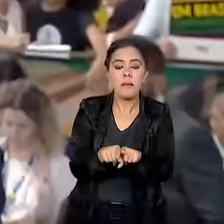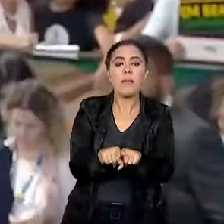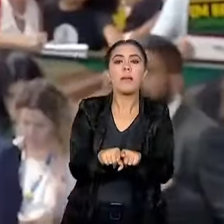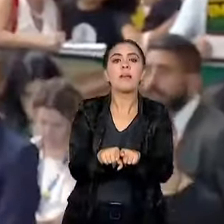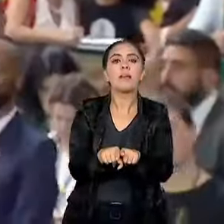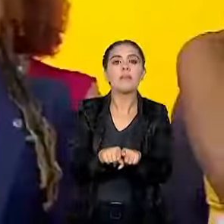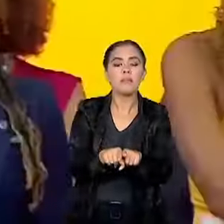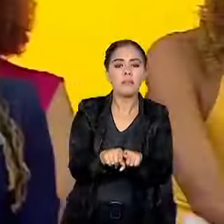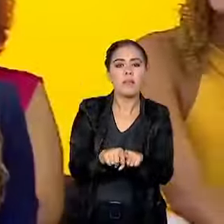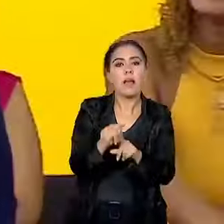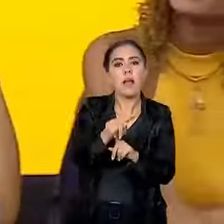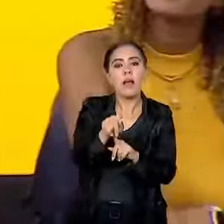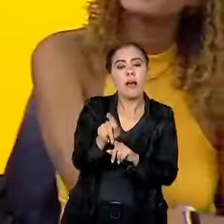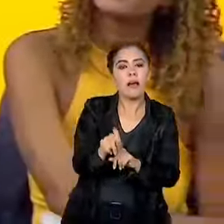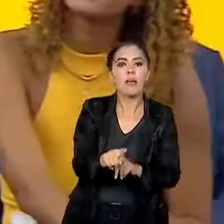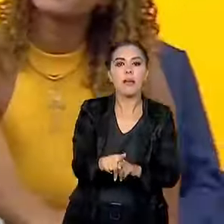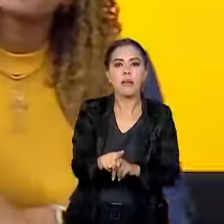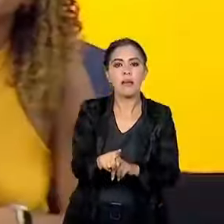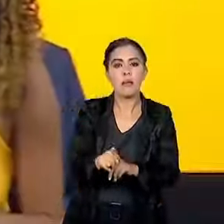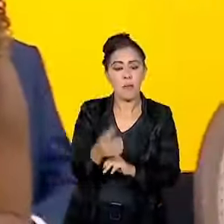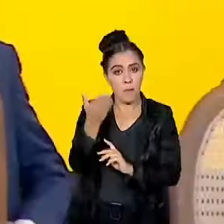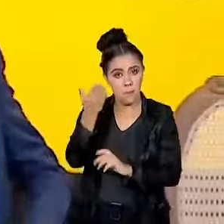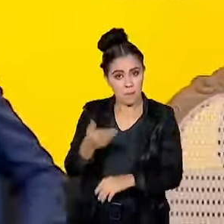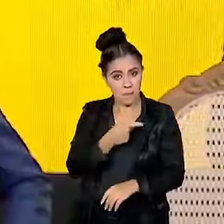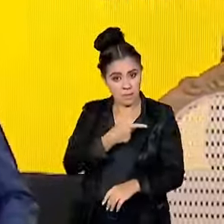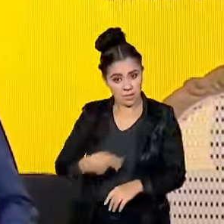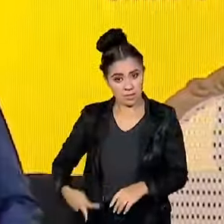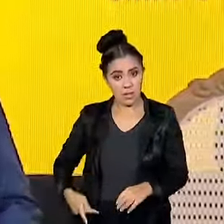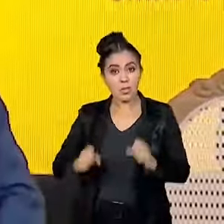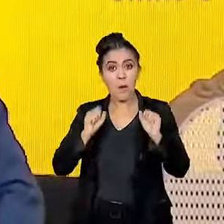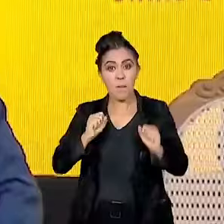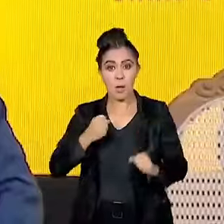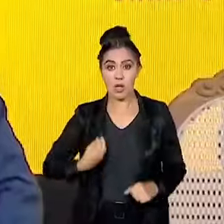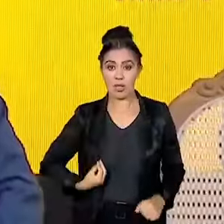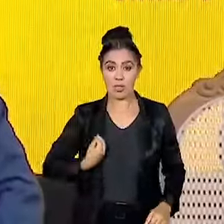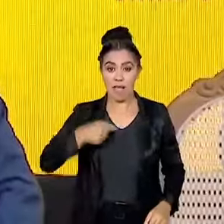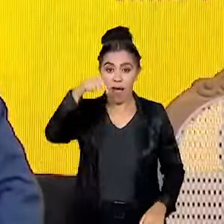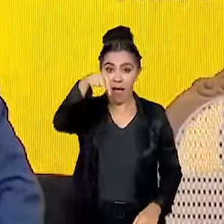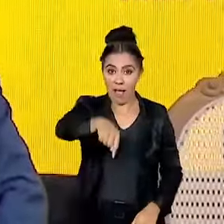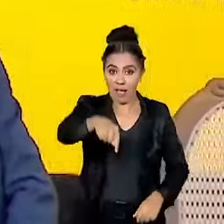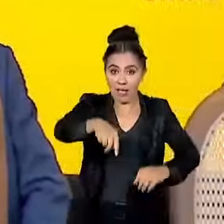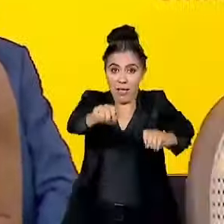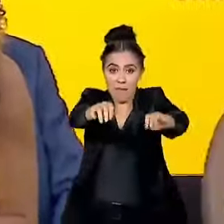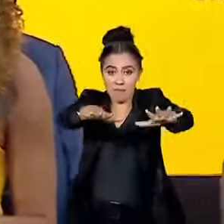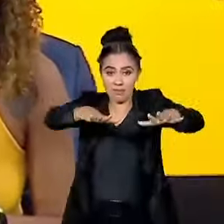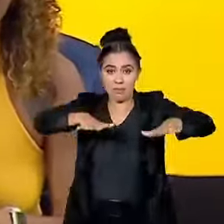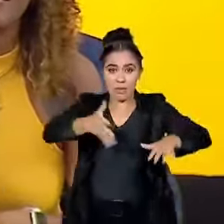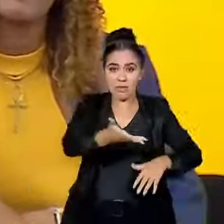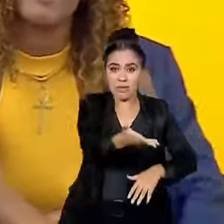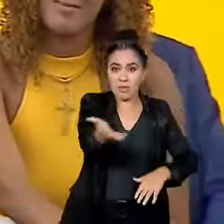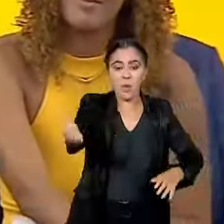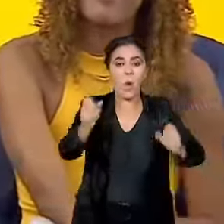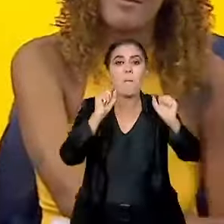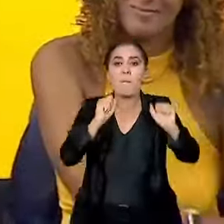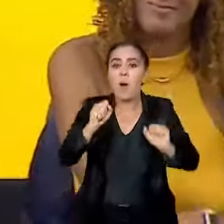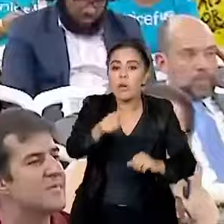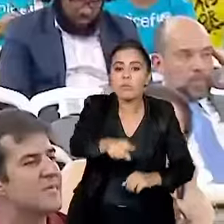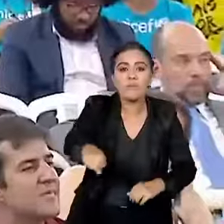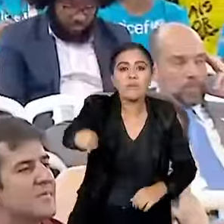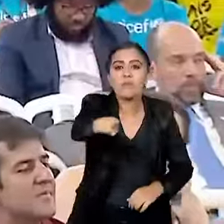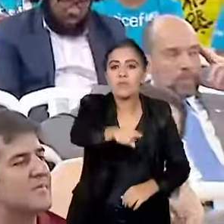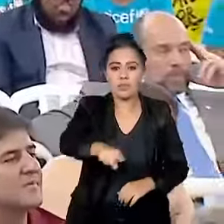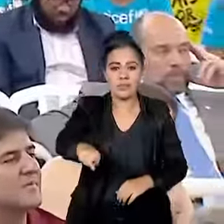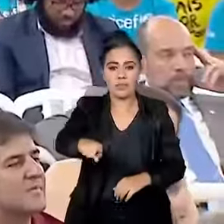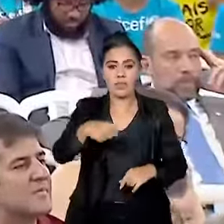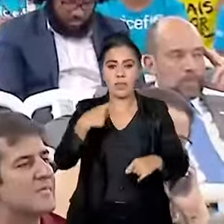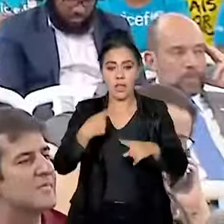quem sabe, esse presidente pode estar aqui nesse plenário. Pode ser um de vocês. Porque eu